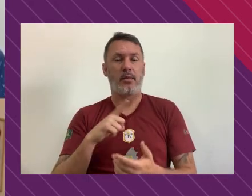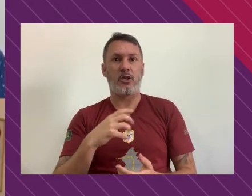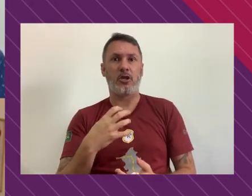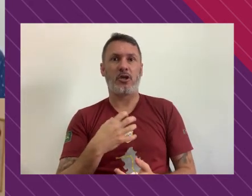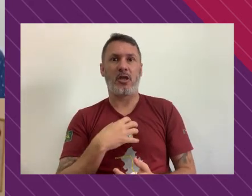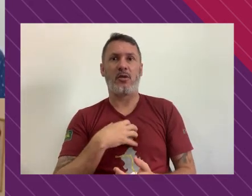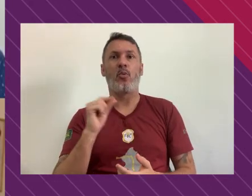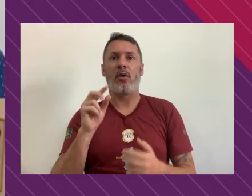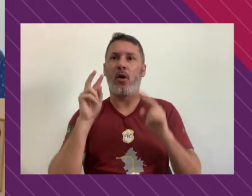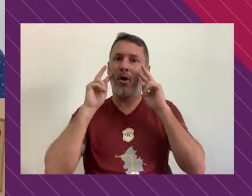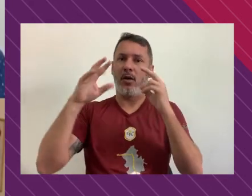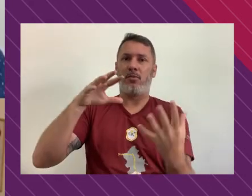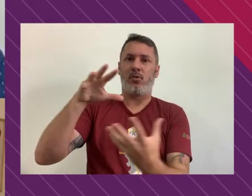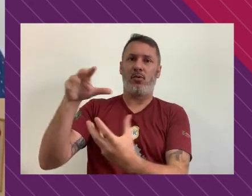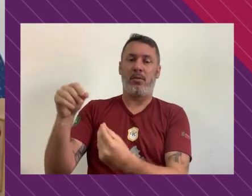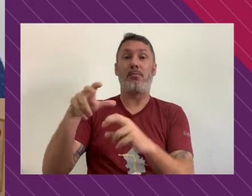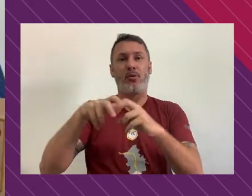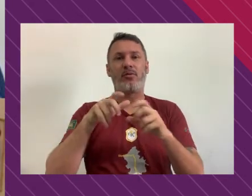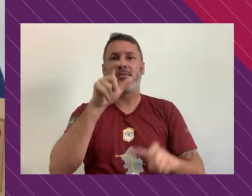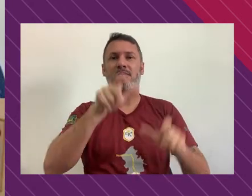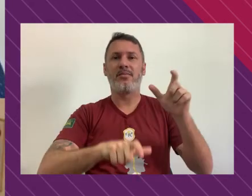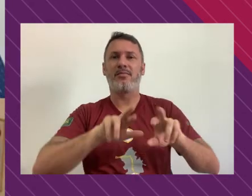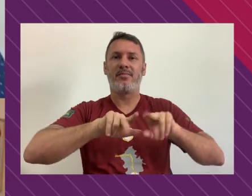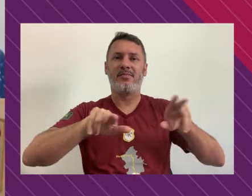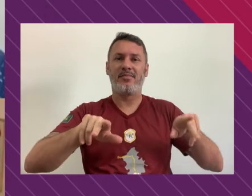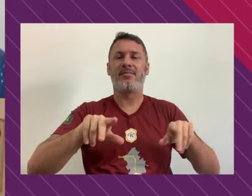acesso ao conhecimento e de se reinventar também.